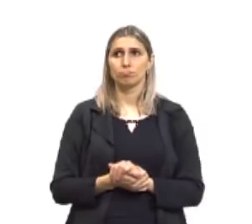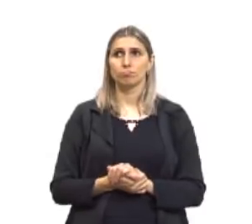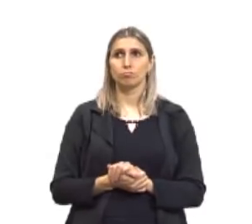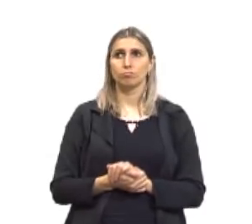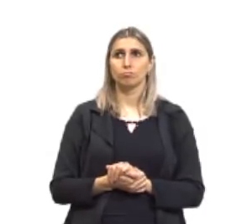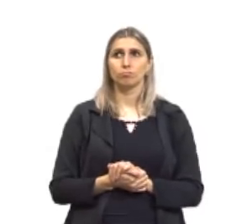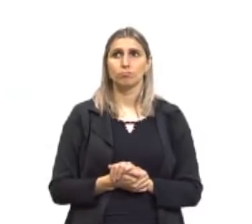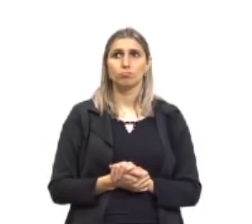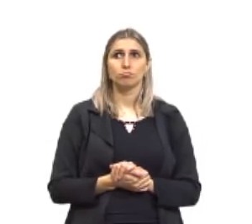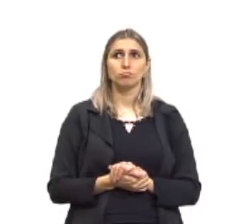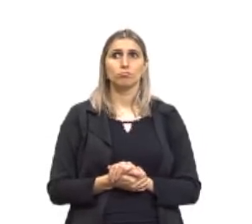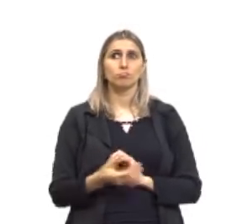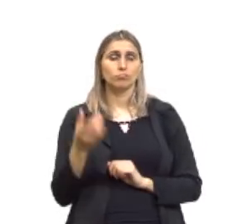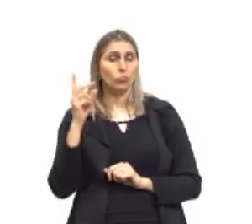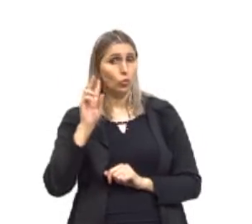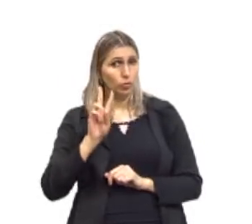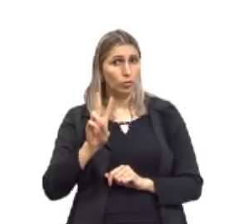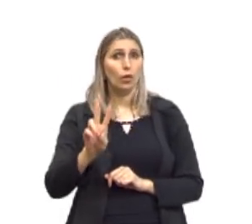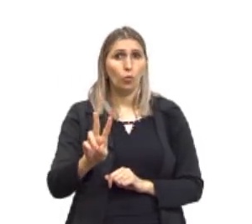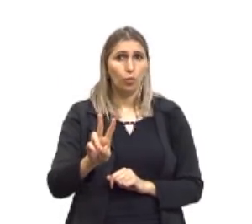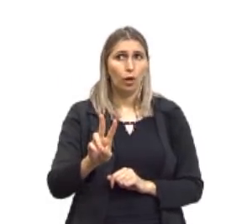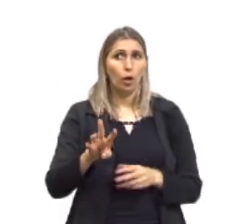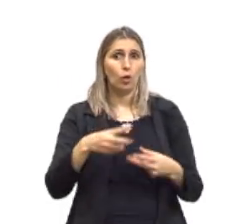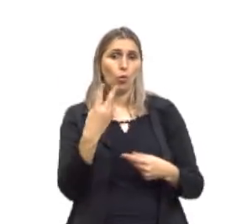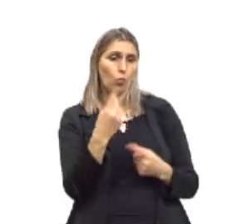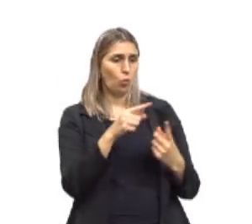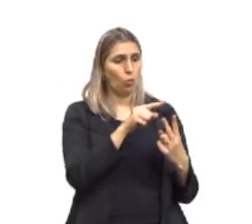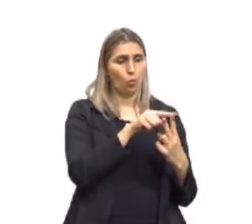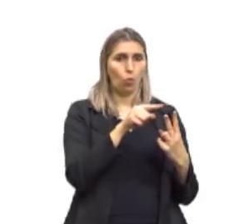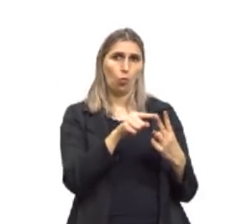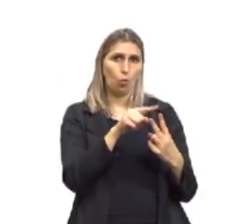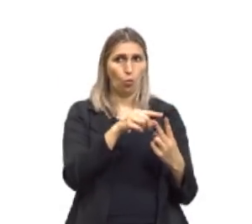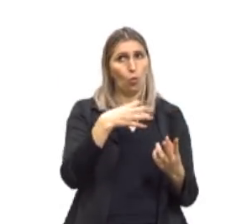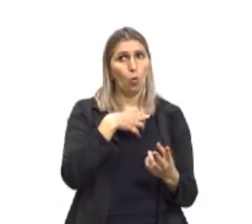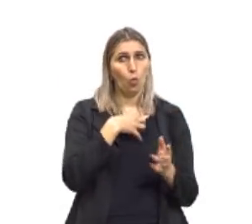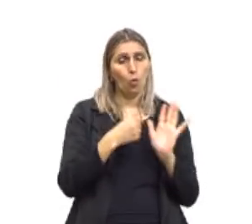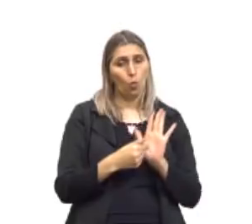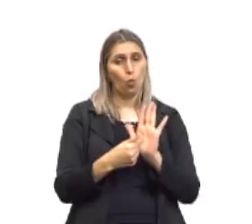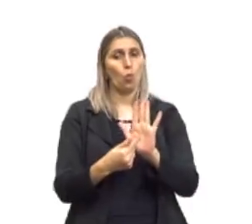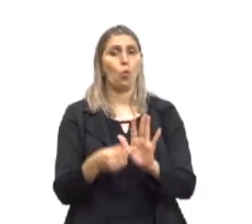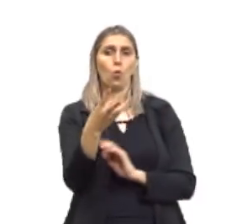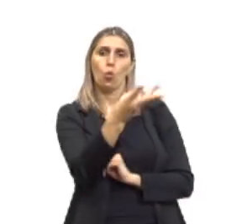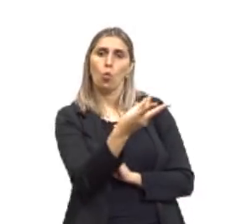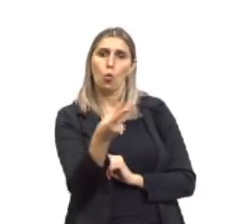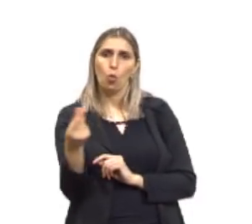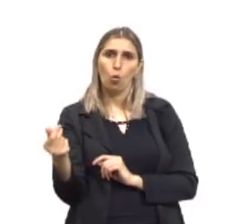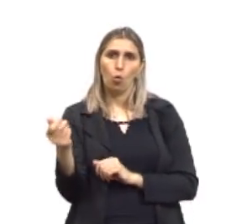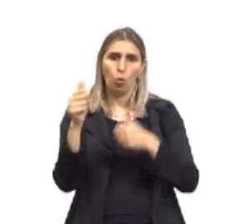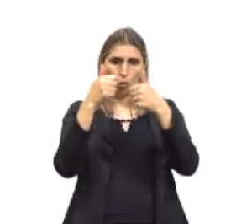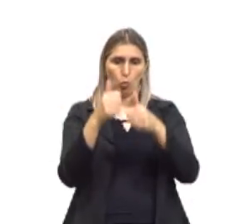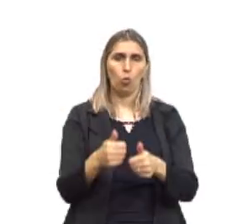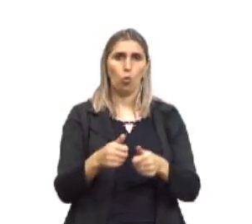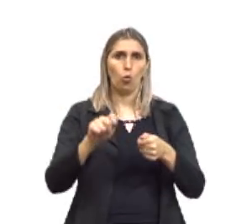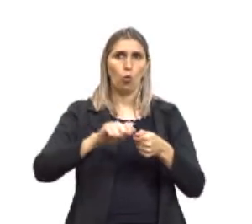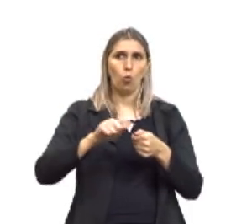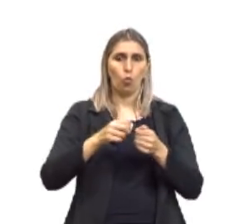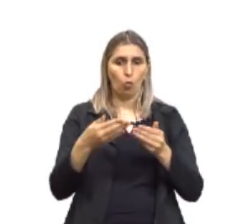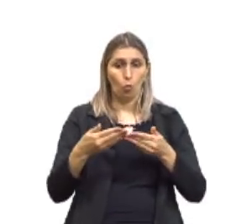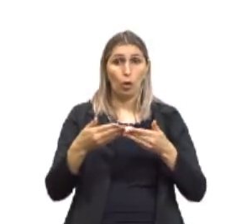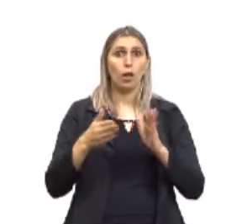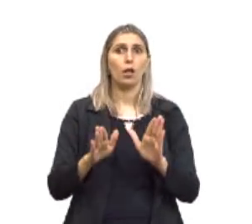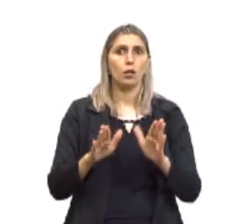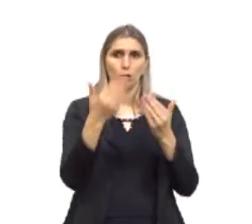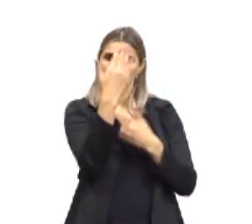para a gente identificar essas duas formas de demonstrar a quantidade de imagens que formam numa abertura de